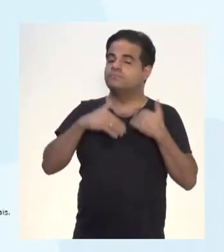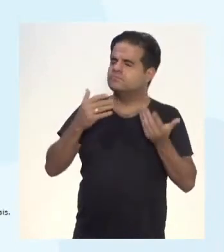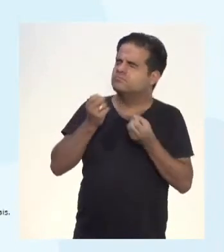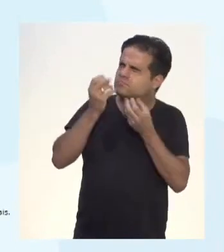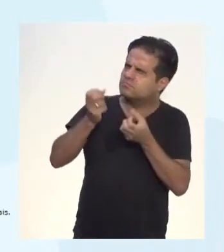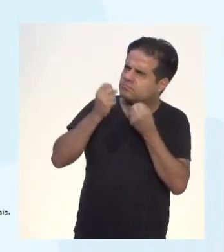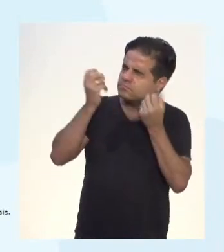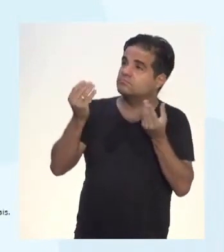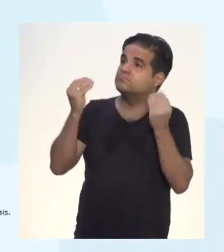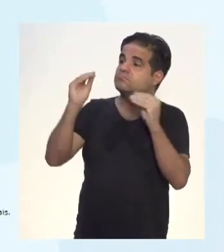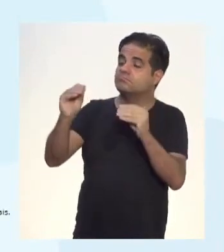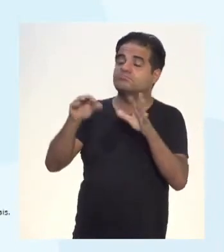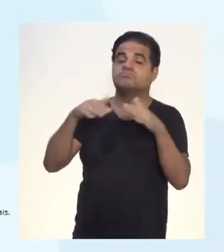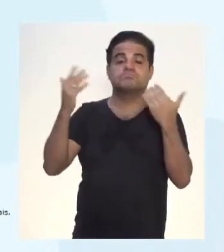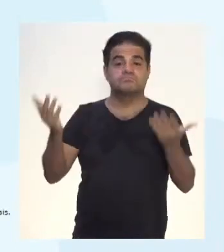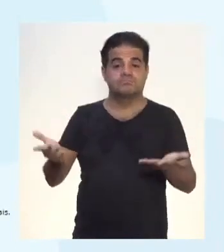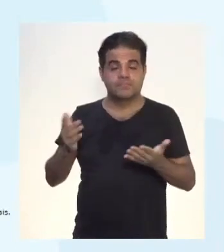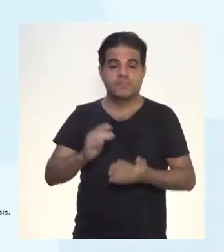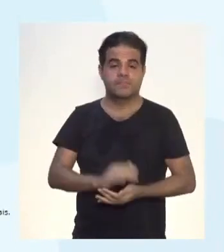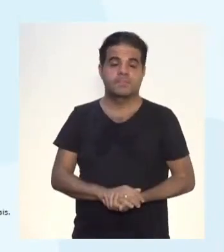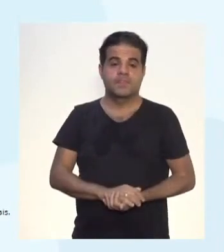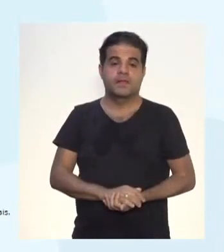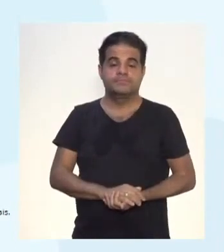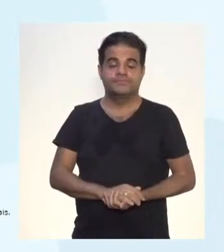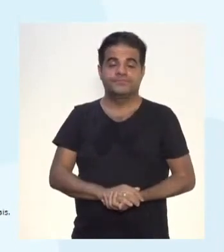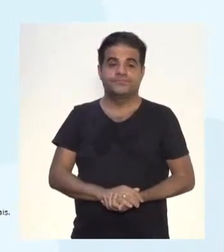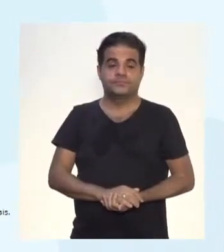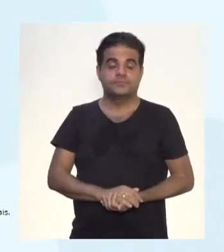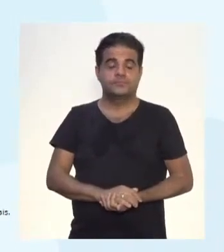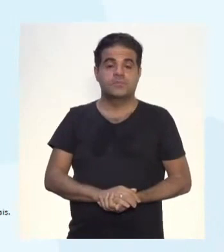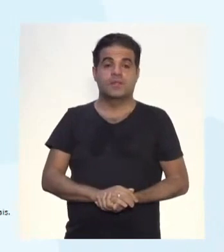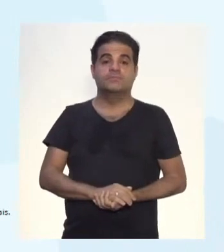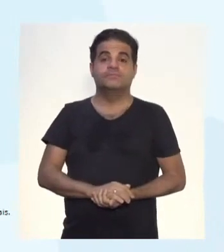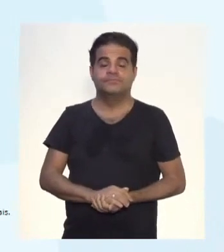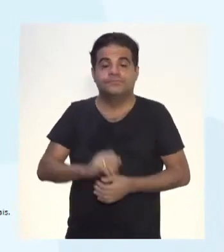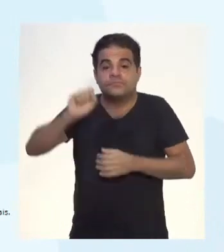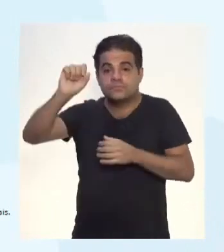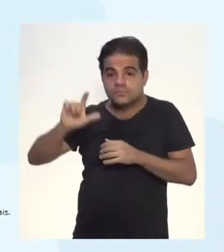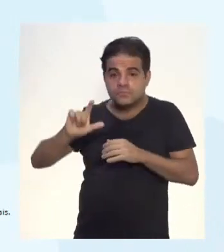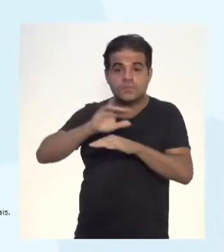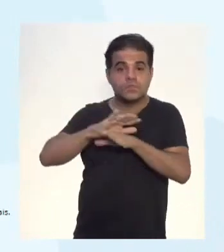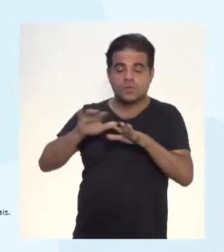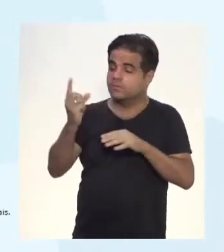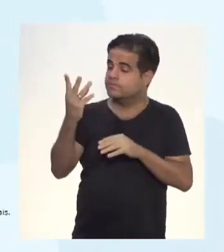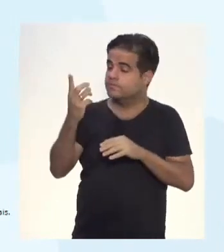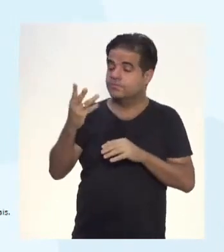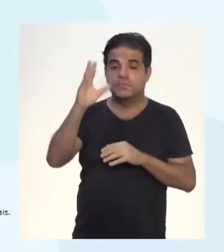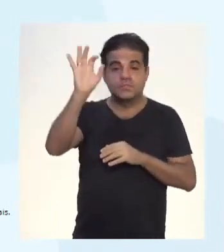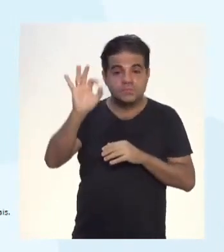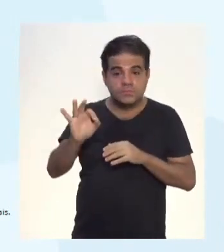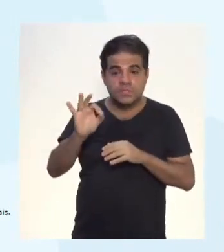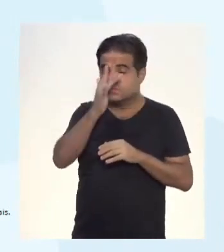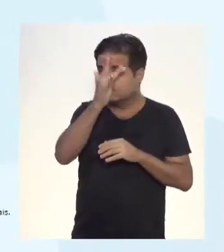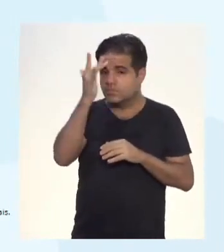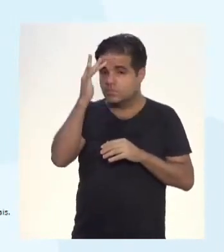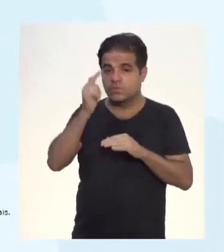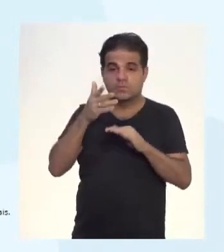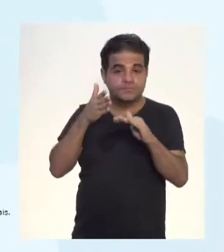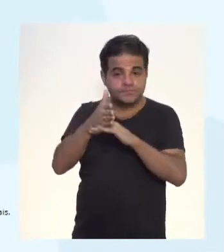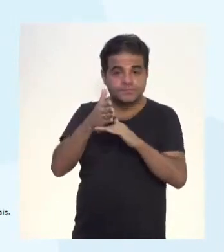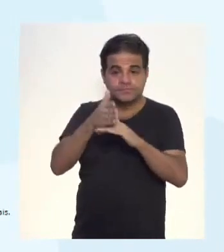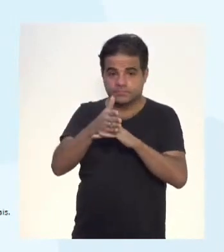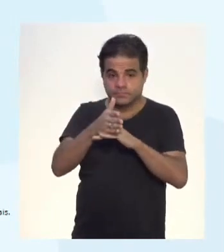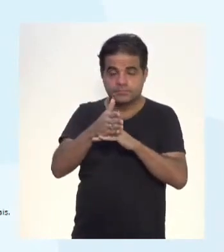então, o dado do Sudeste. Então, no Sudeste, apenas 13% das pessoas não têm acesso ao saneamento